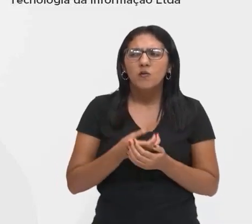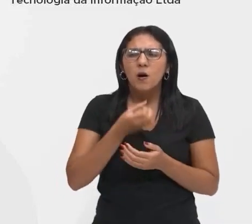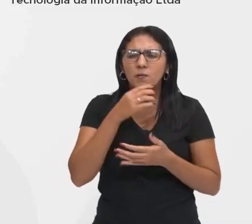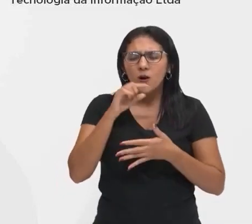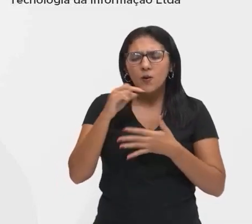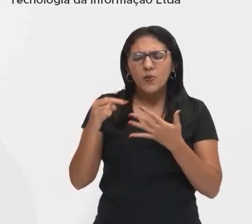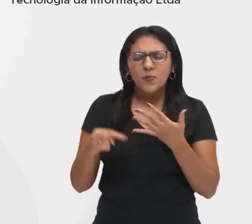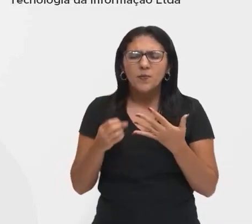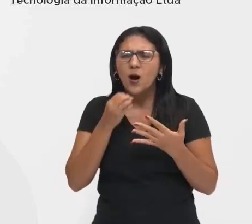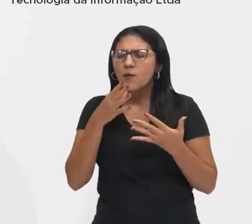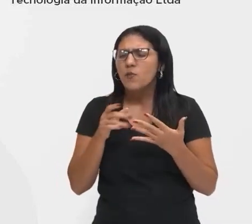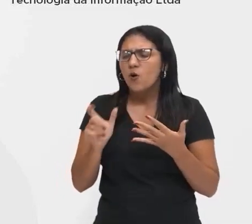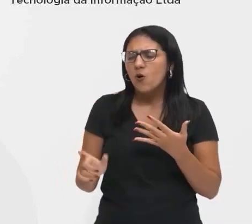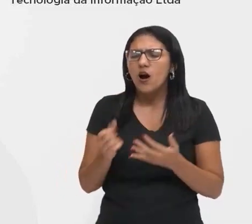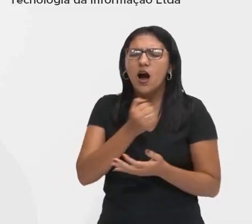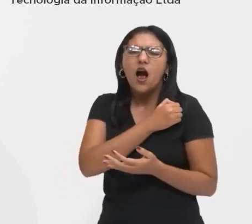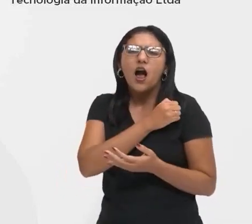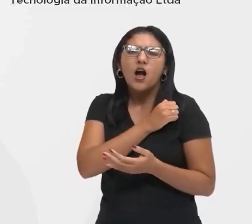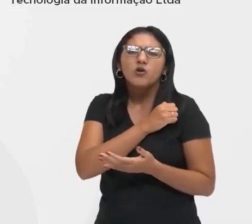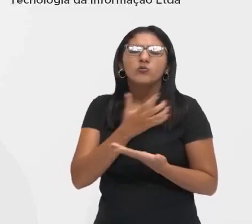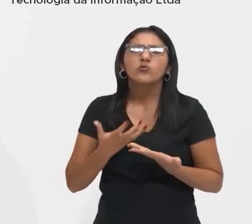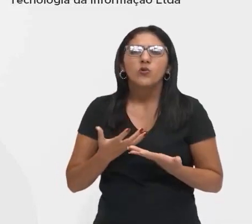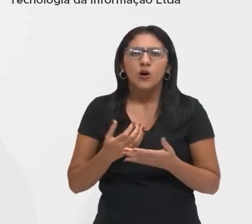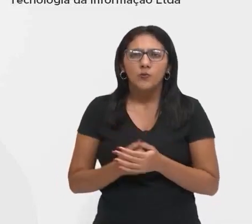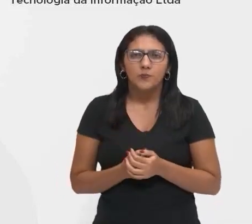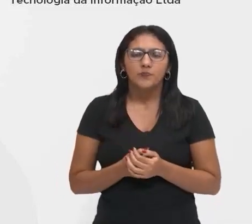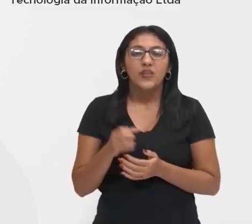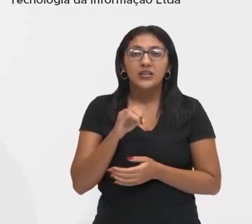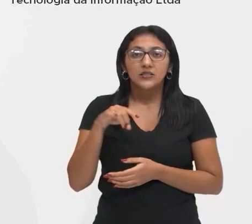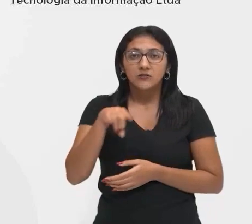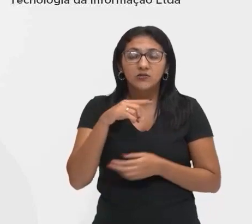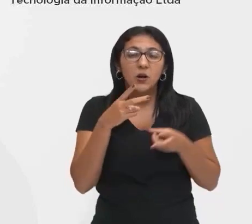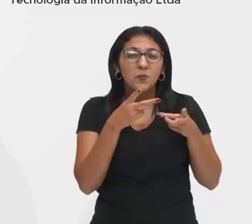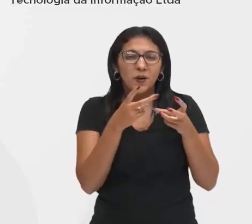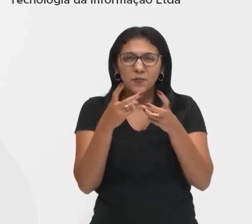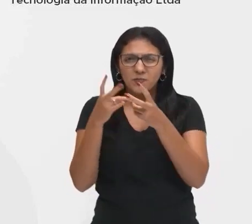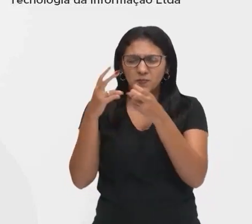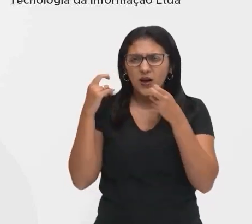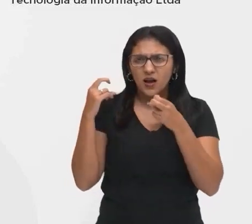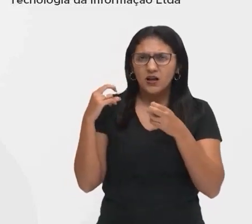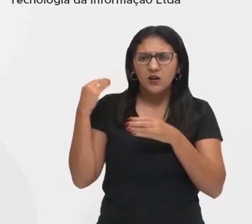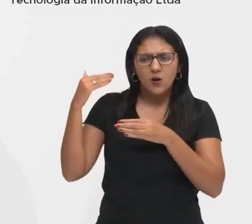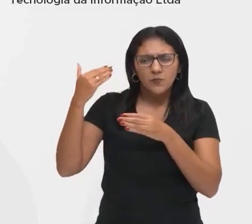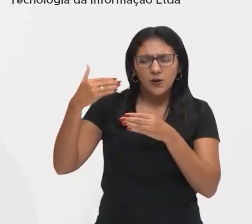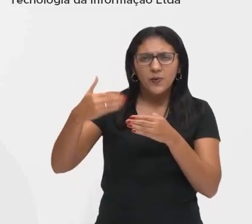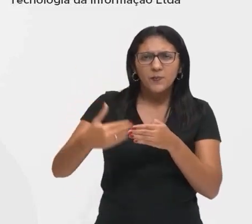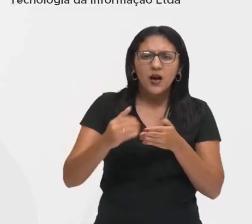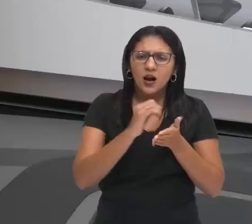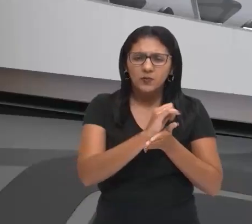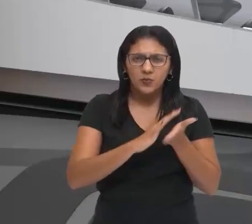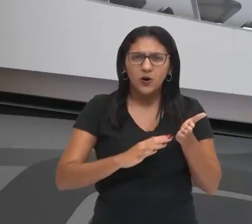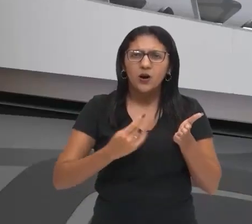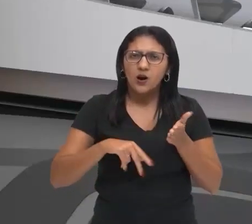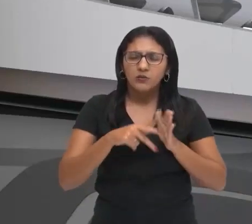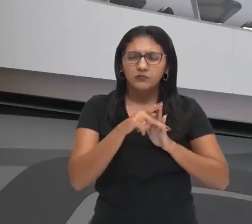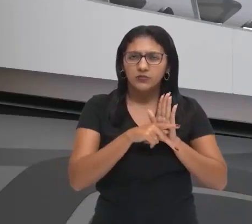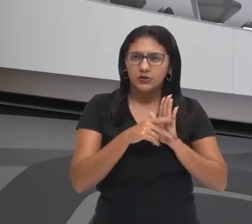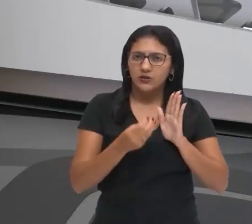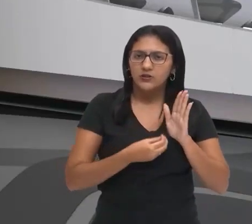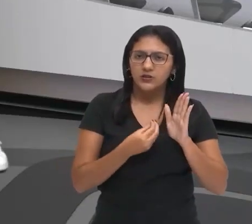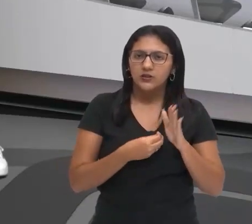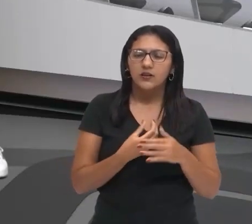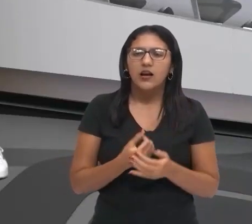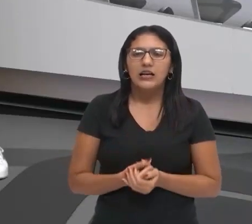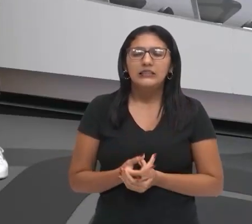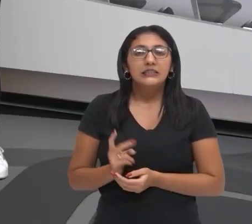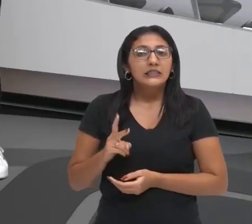ser trabalhados e qual é o objetivo? Se vocês perceberem, durante as nossas atividades do nosso projeto de vida,